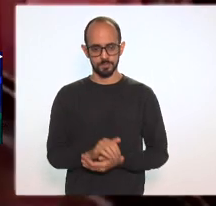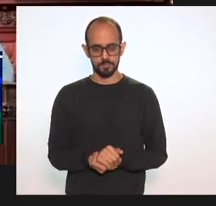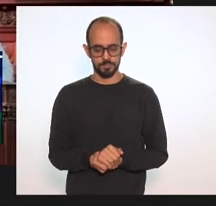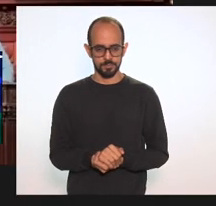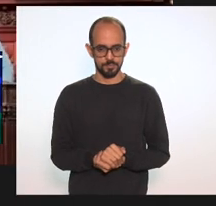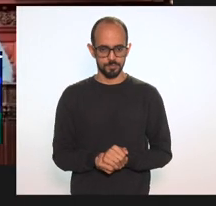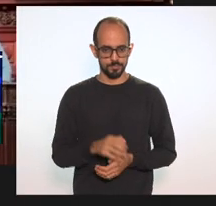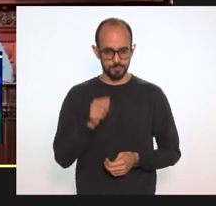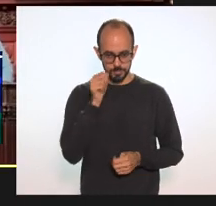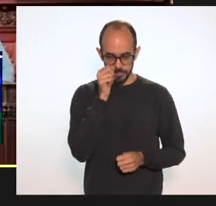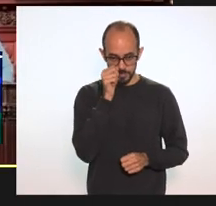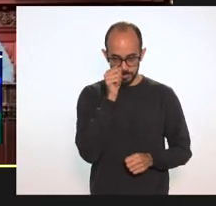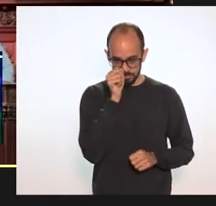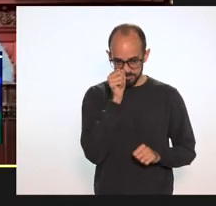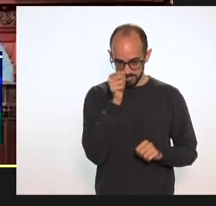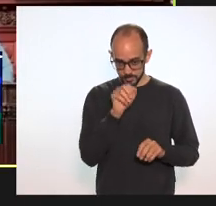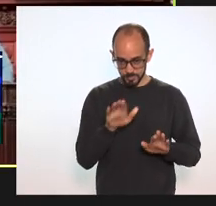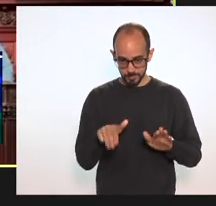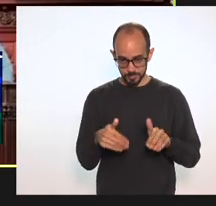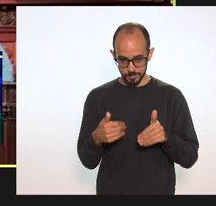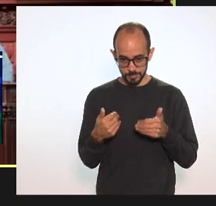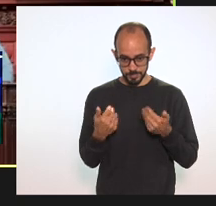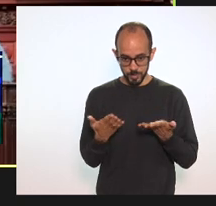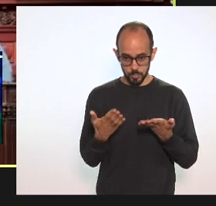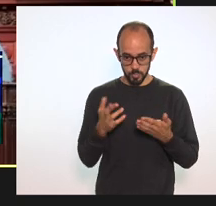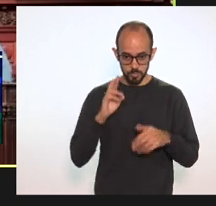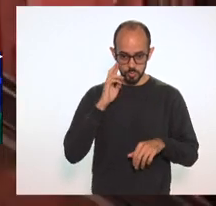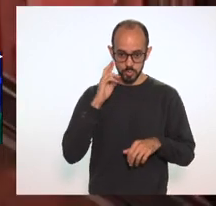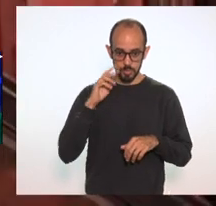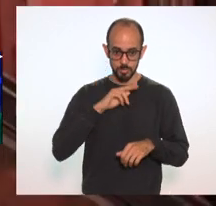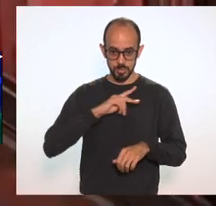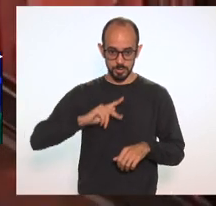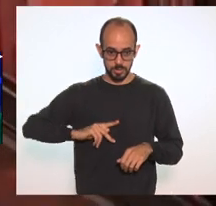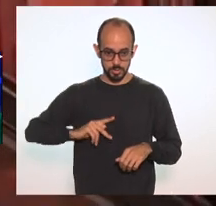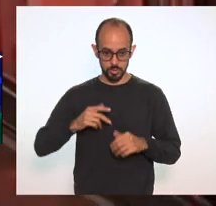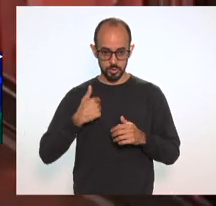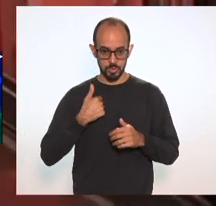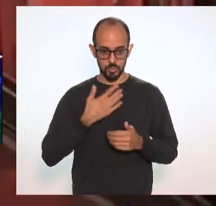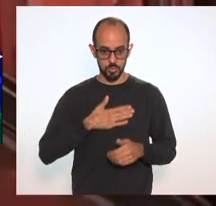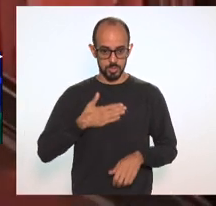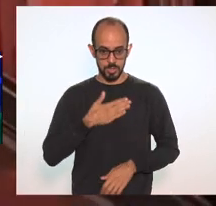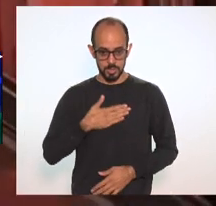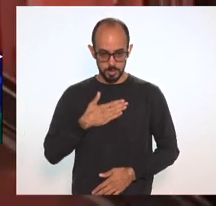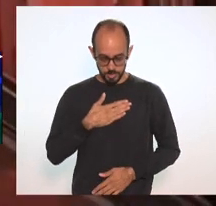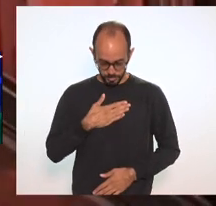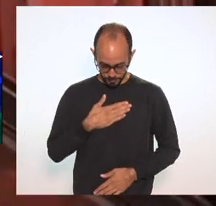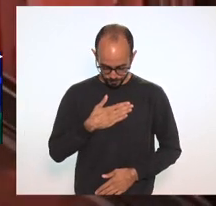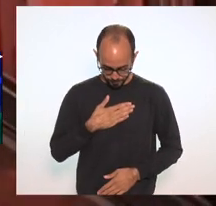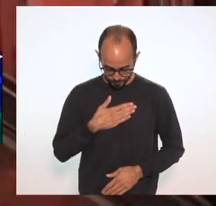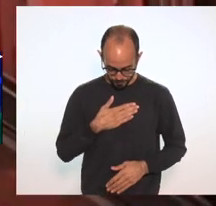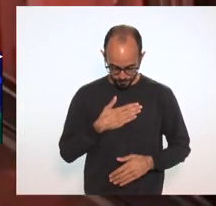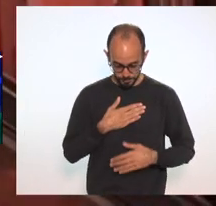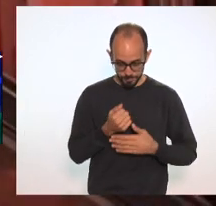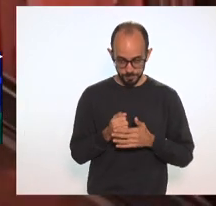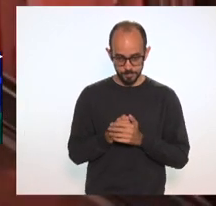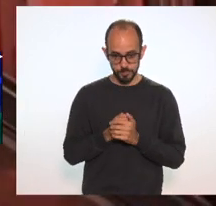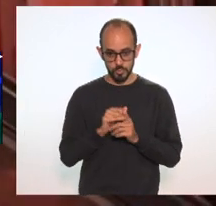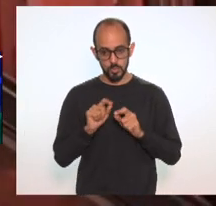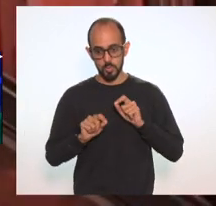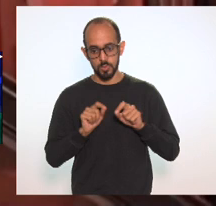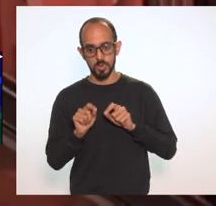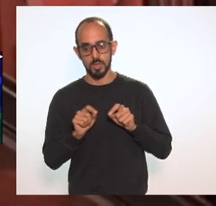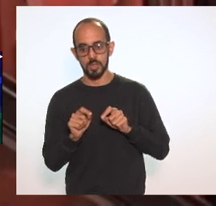deputado bom então senhor presidente eu gostaria Bom dia chamar a